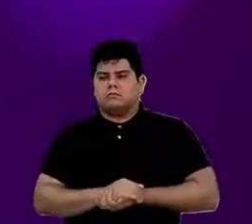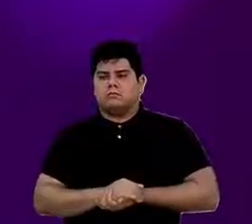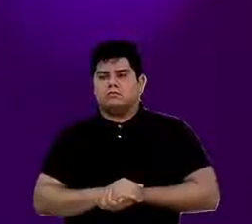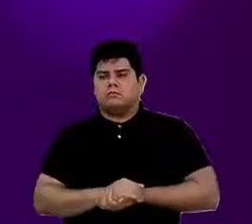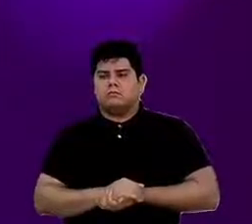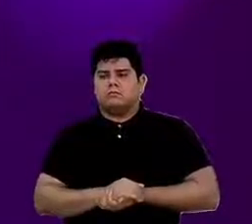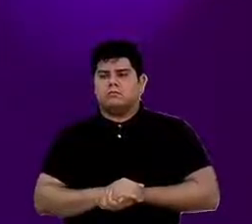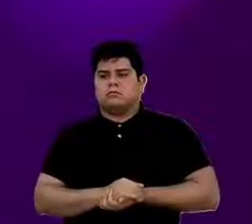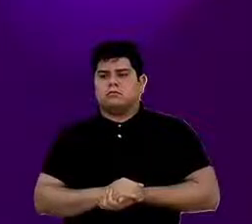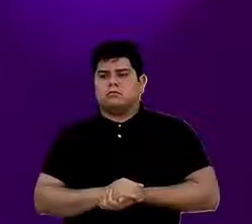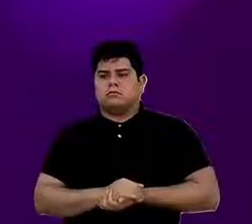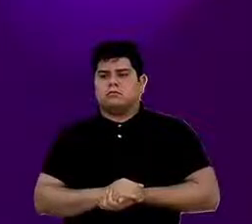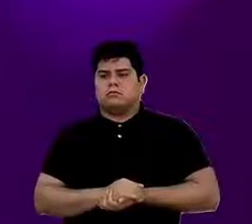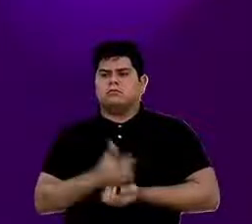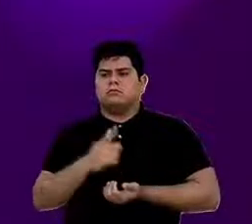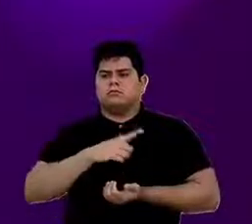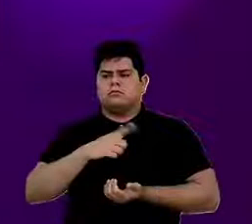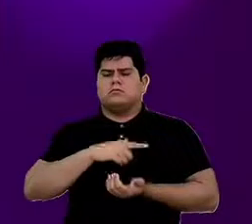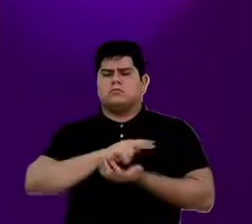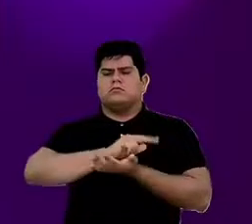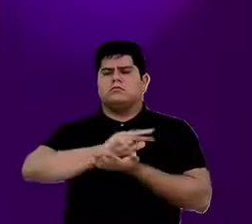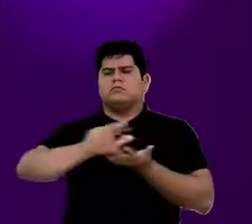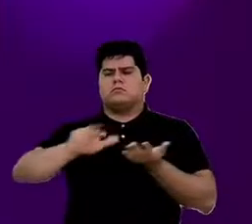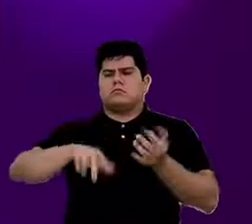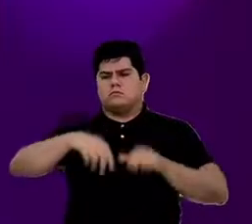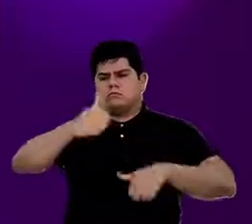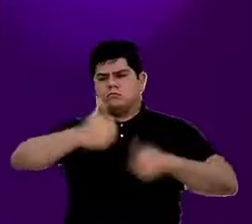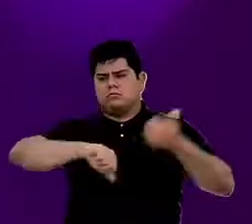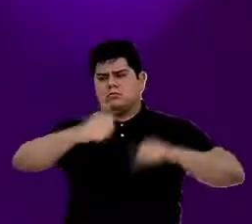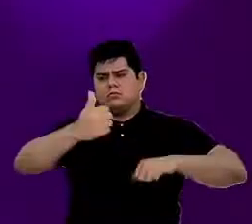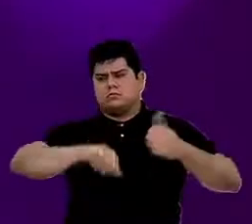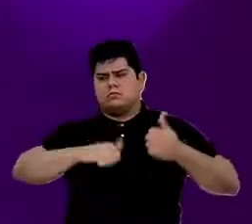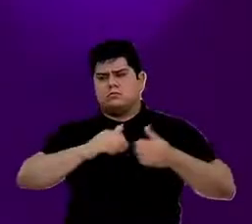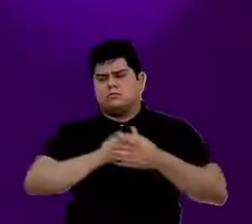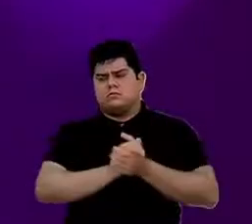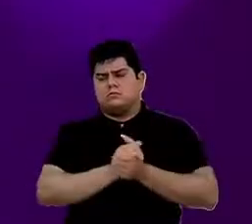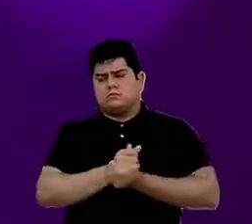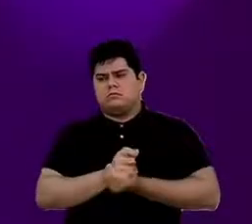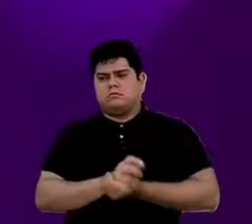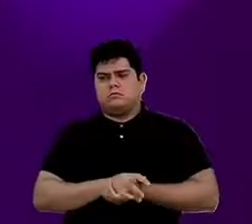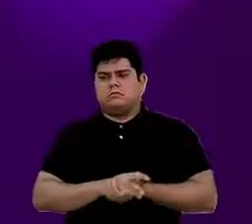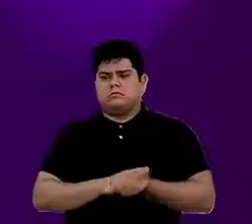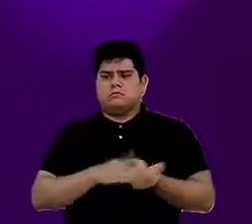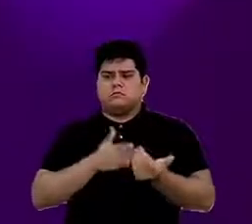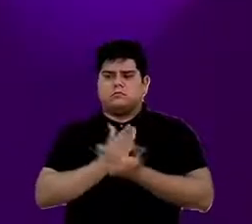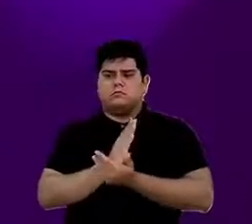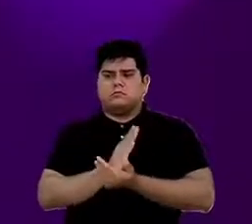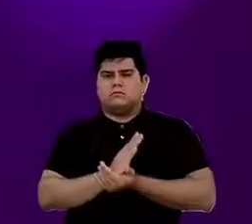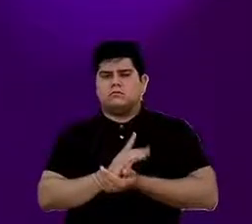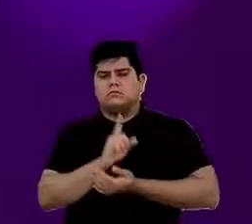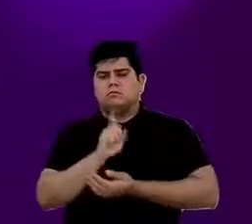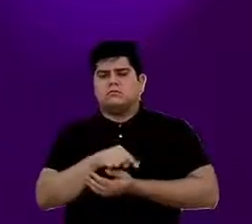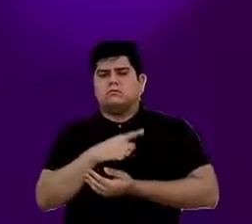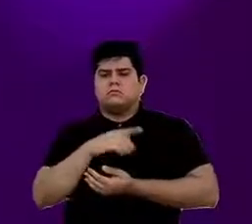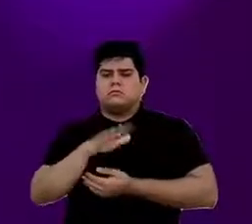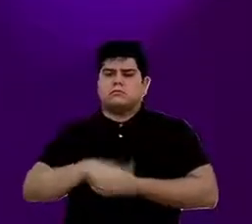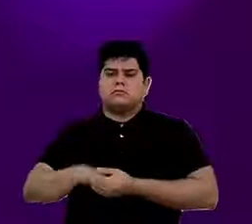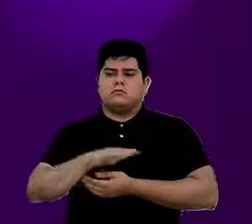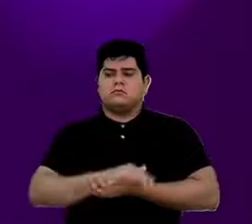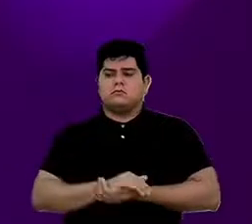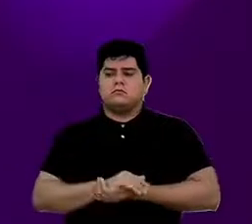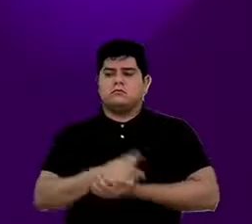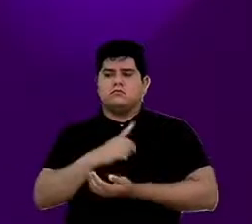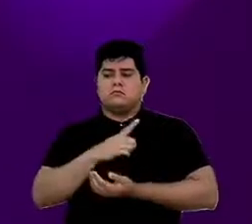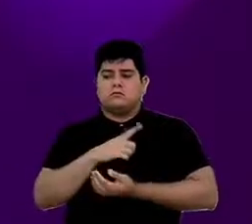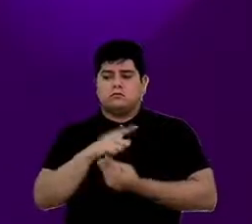diversos outros dispositivos, né, em avaliação, nenhum ainda aprovado em nosso meio, Tem